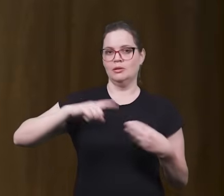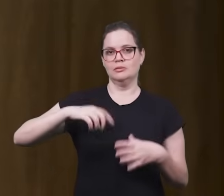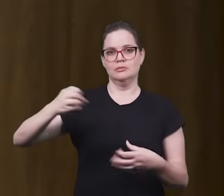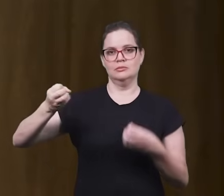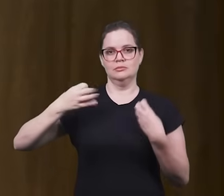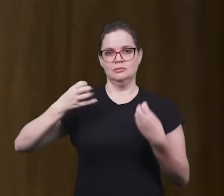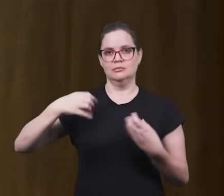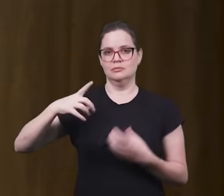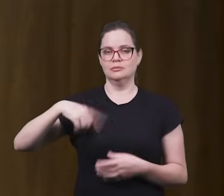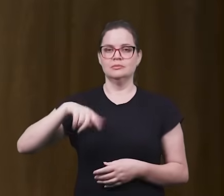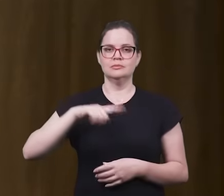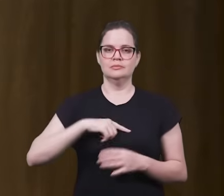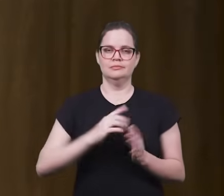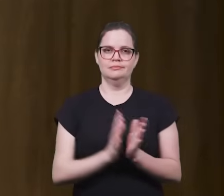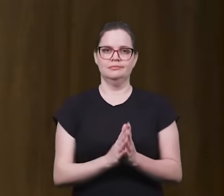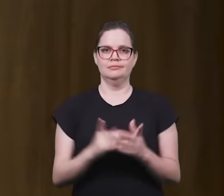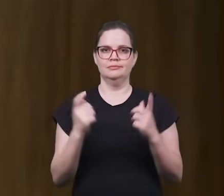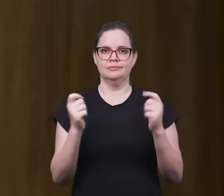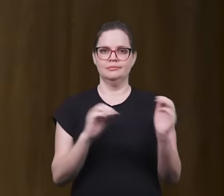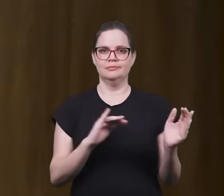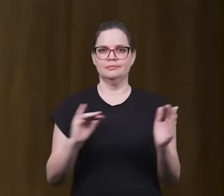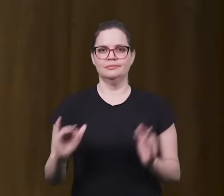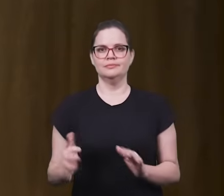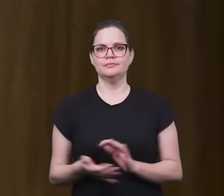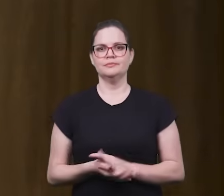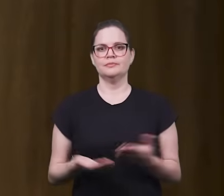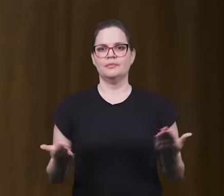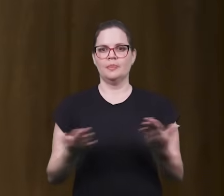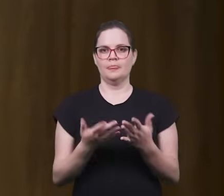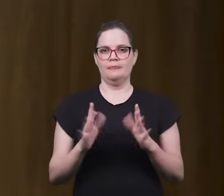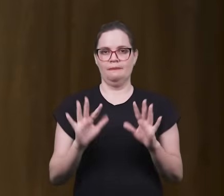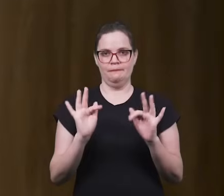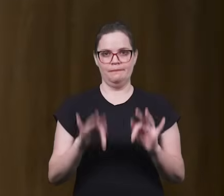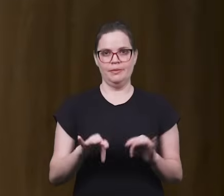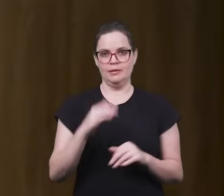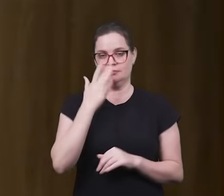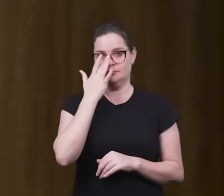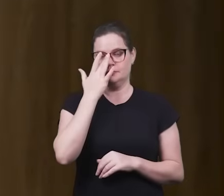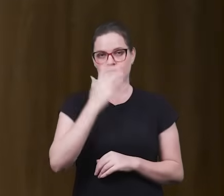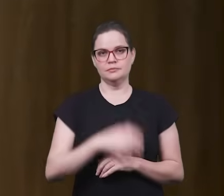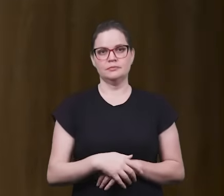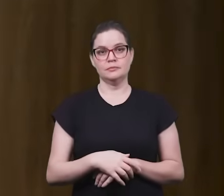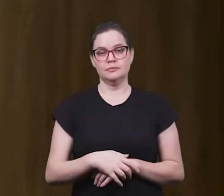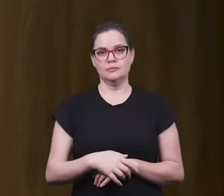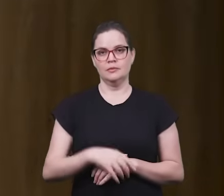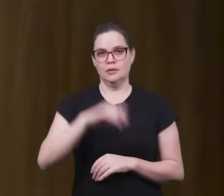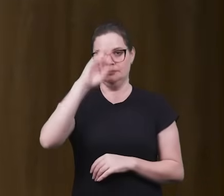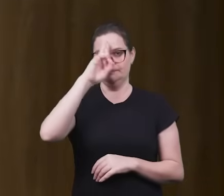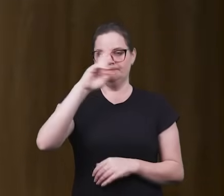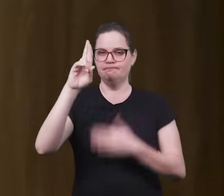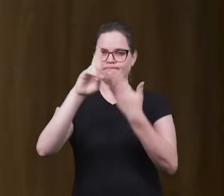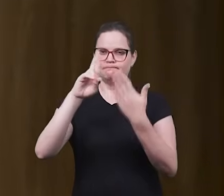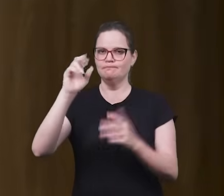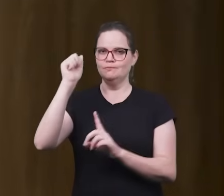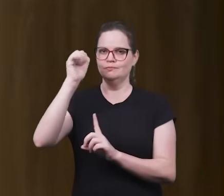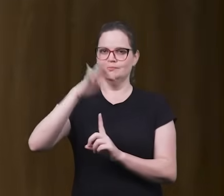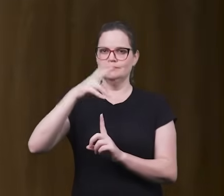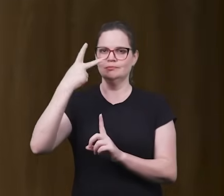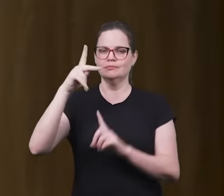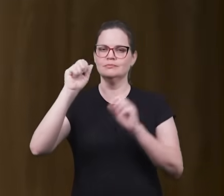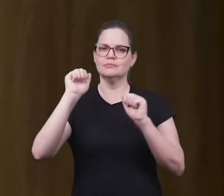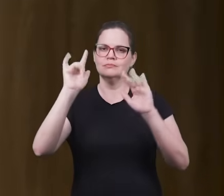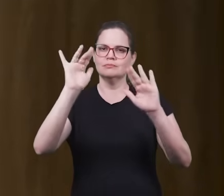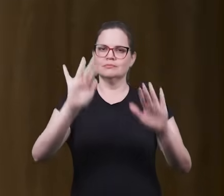todos nós, louvado seja o nome do Senhor. Nós vamos finalizar aqui que a graça do Senhor ela possa